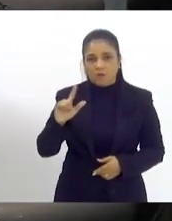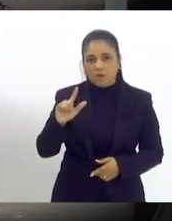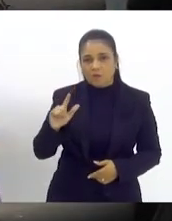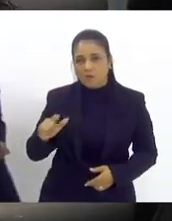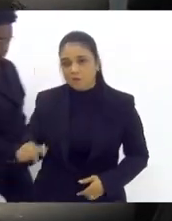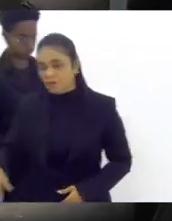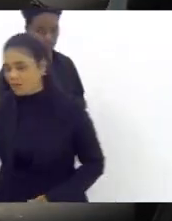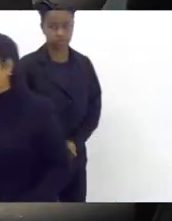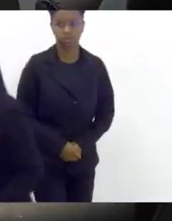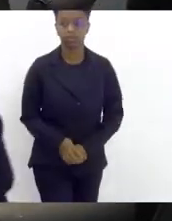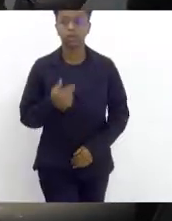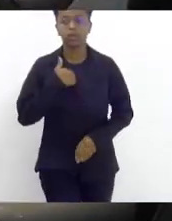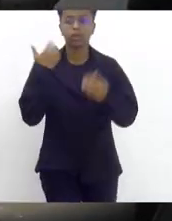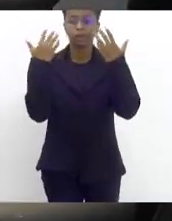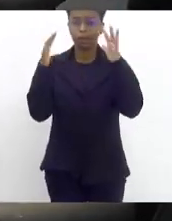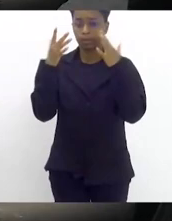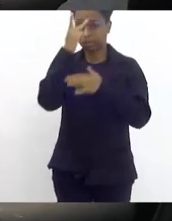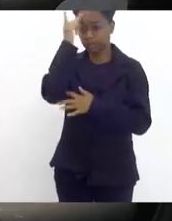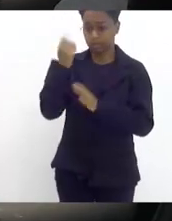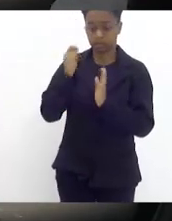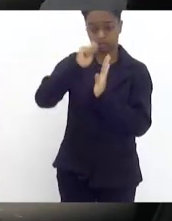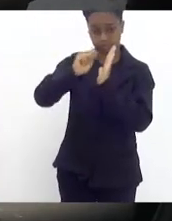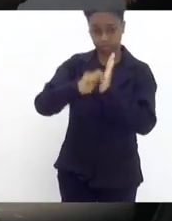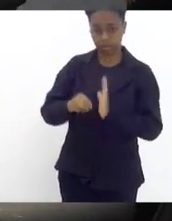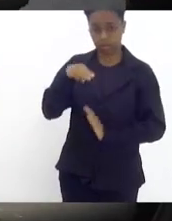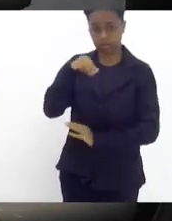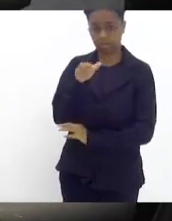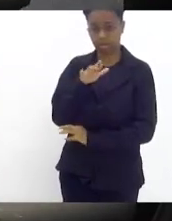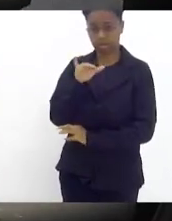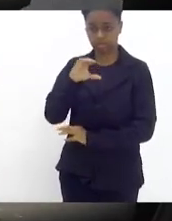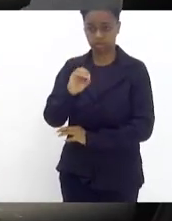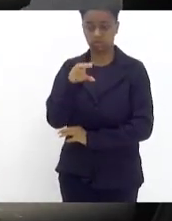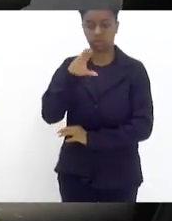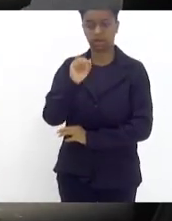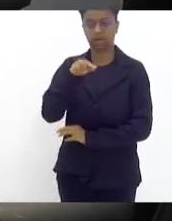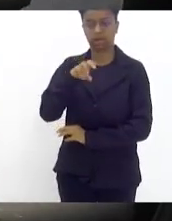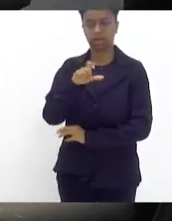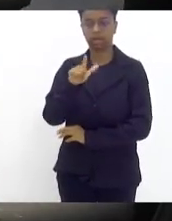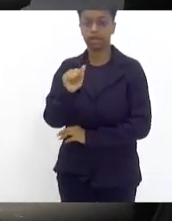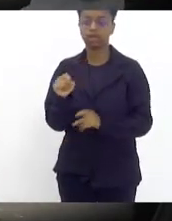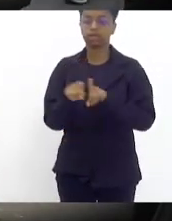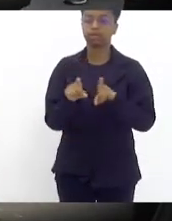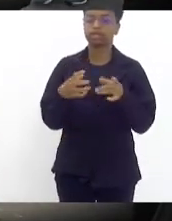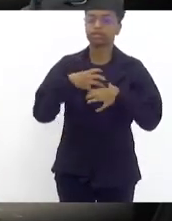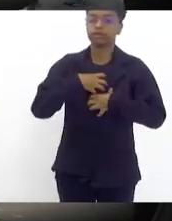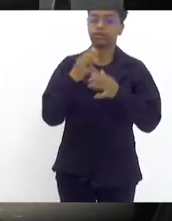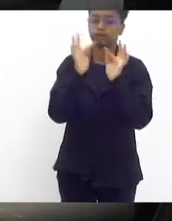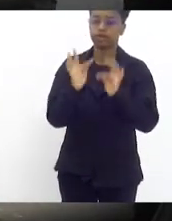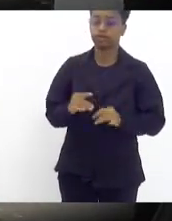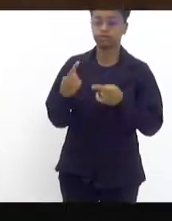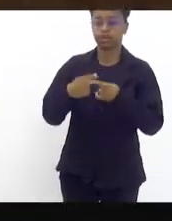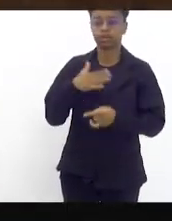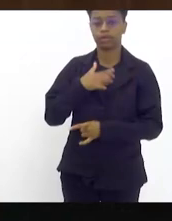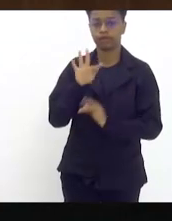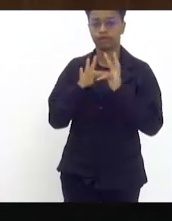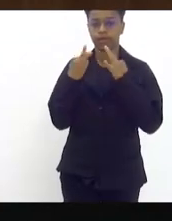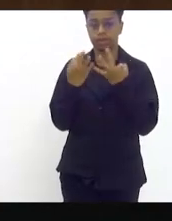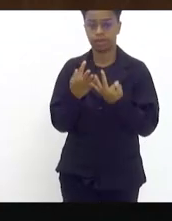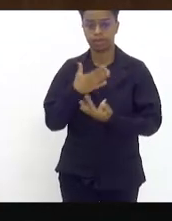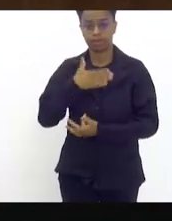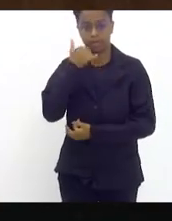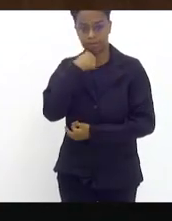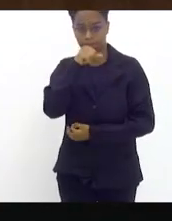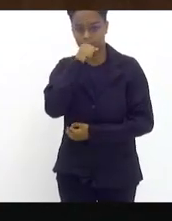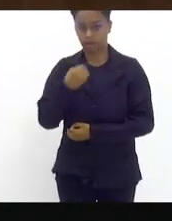parabenizar o autor Márcio canela e feliz porque na minha família A minha mãe foi